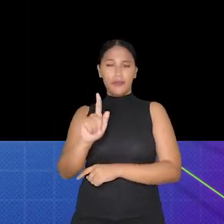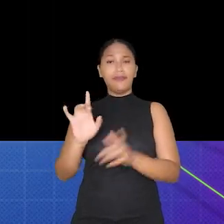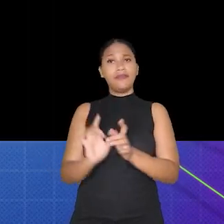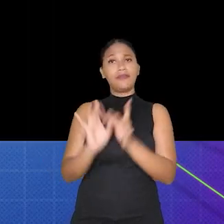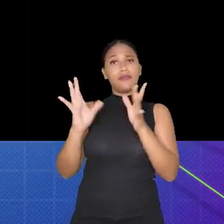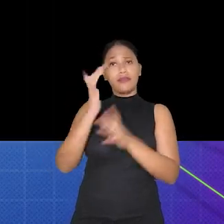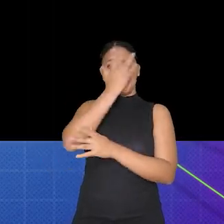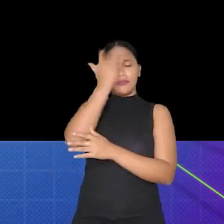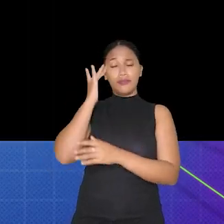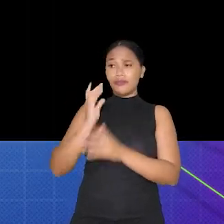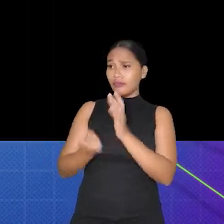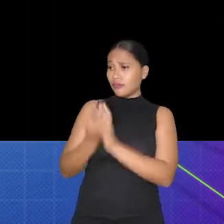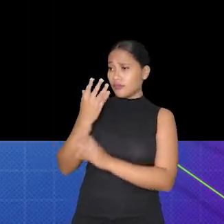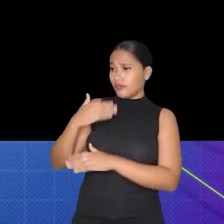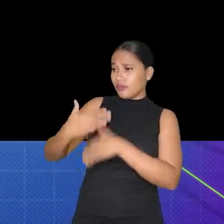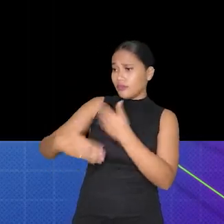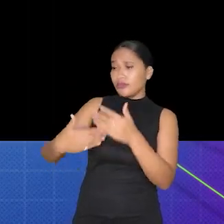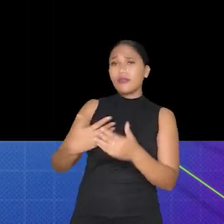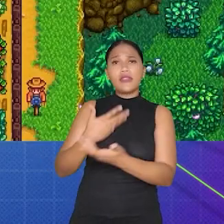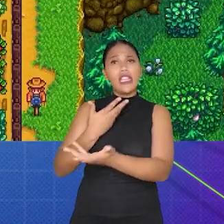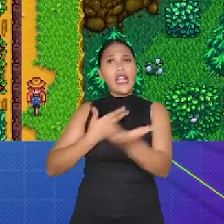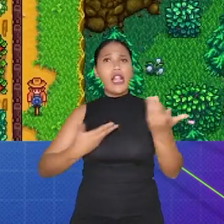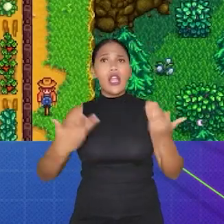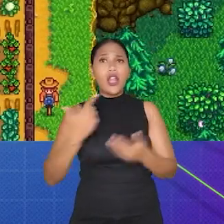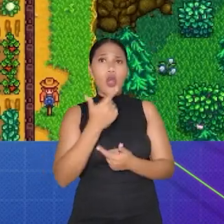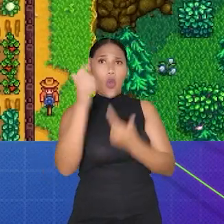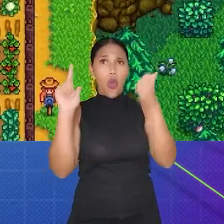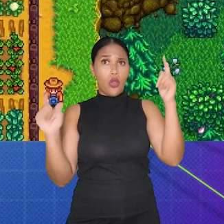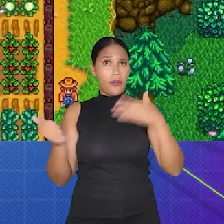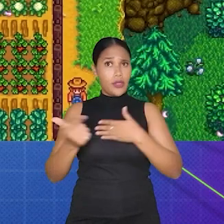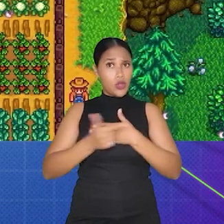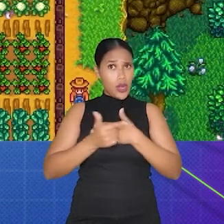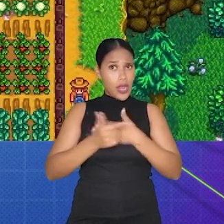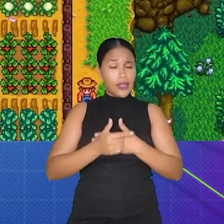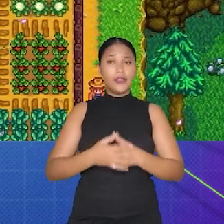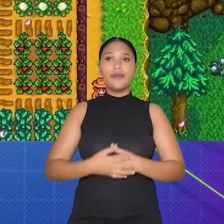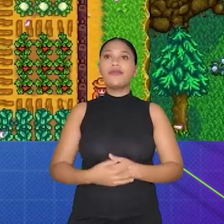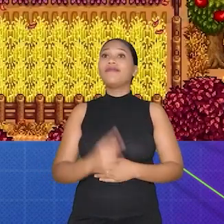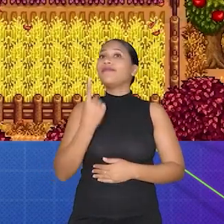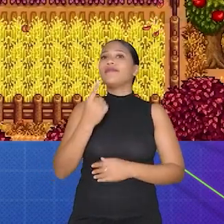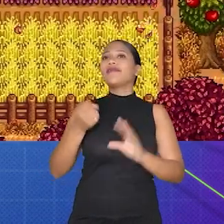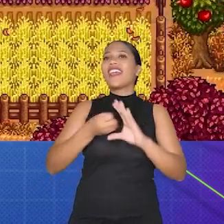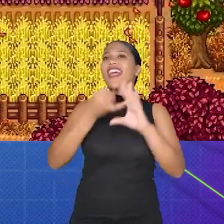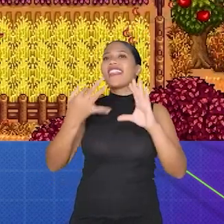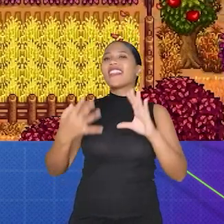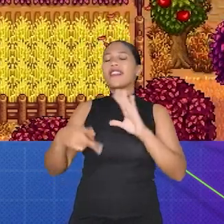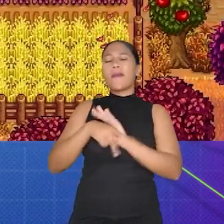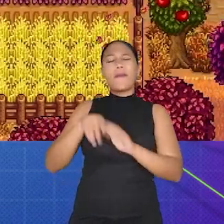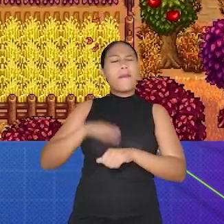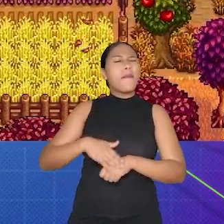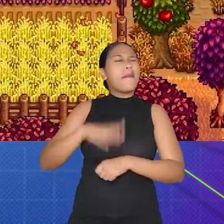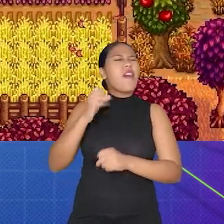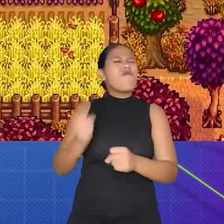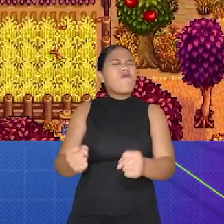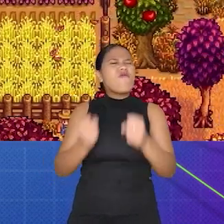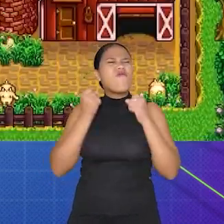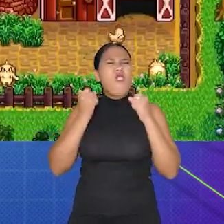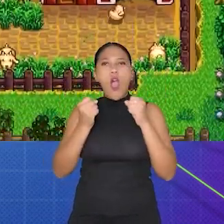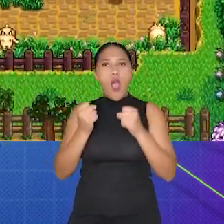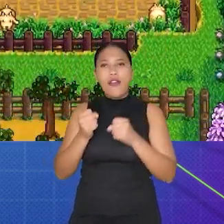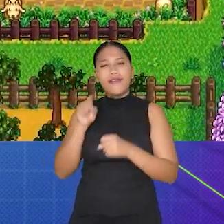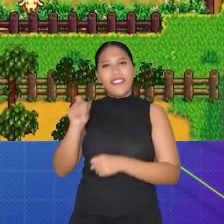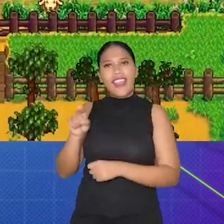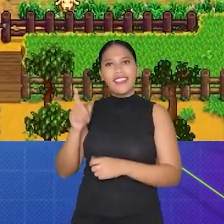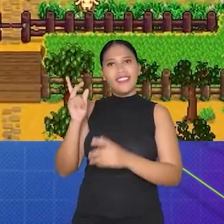RPG, permitindo que o jogador desenvolva habilidades e se relacione com outros personagens. Uma das características mais